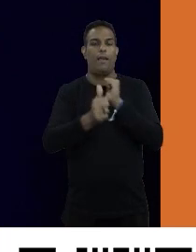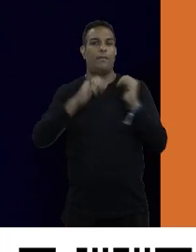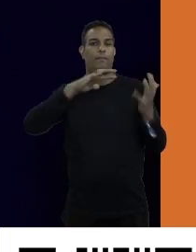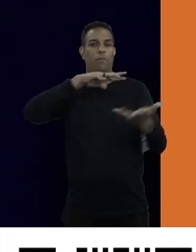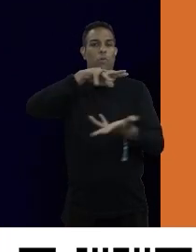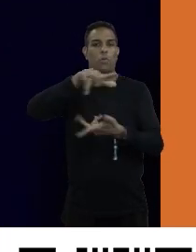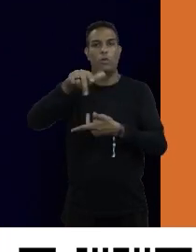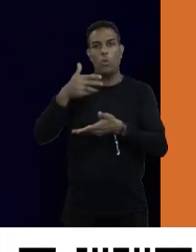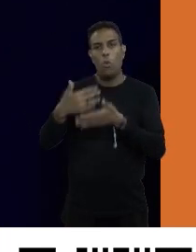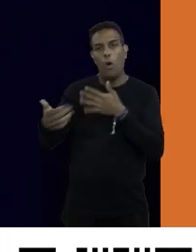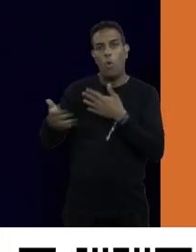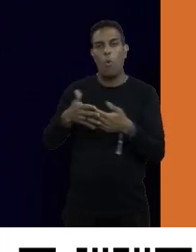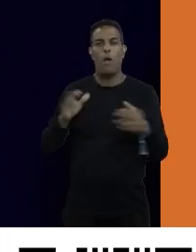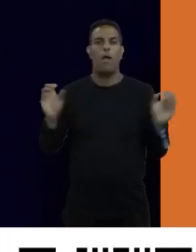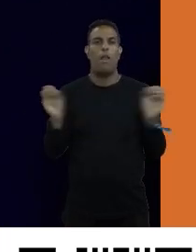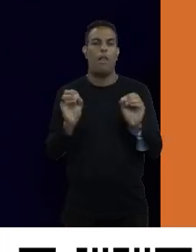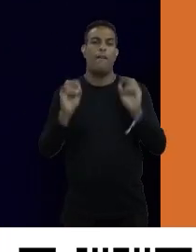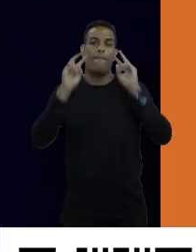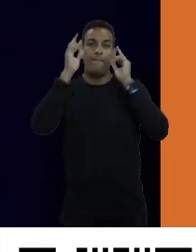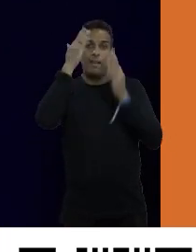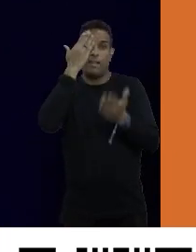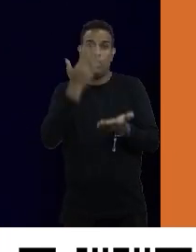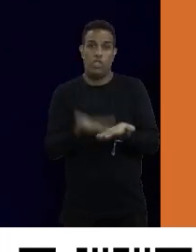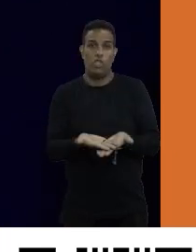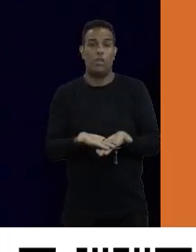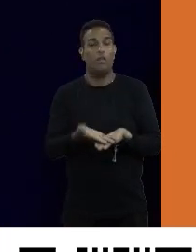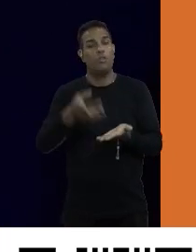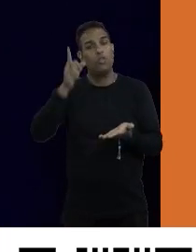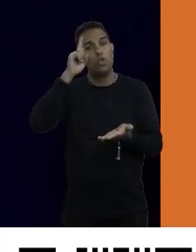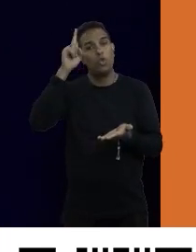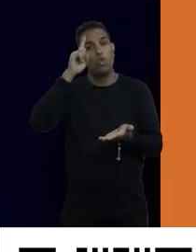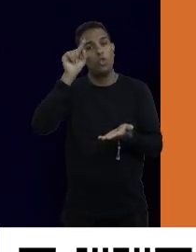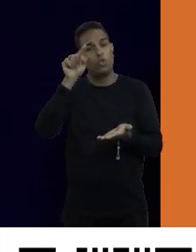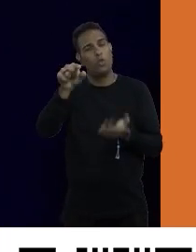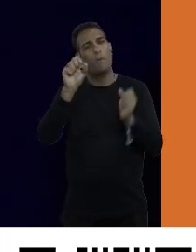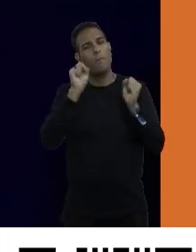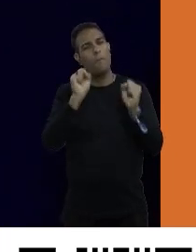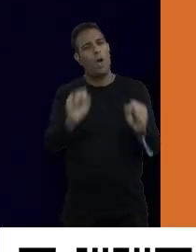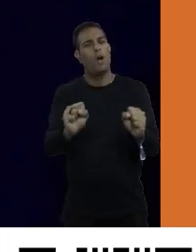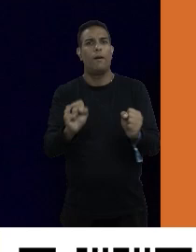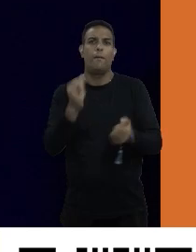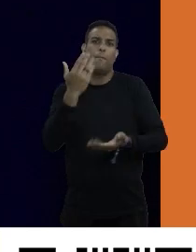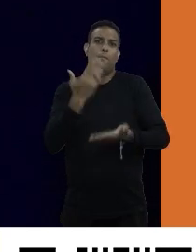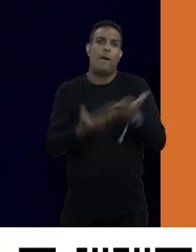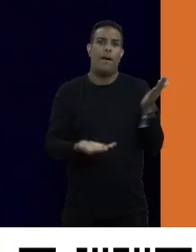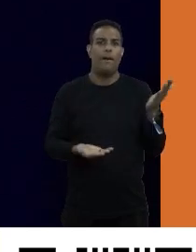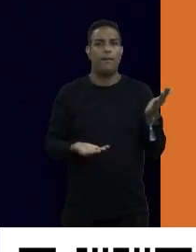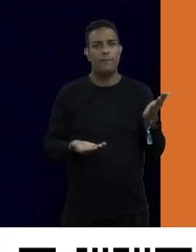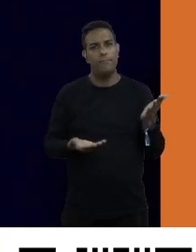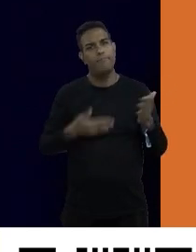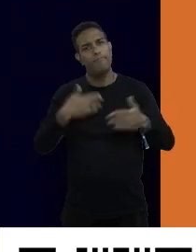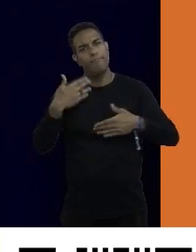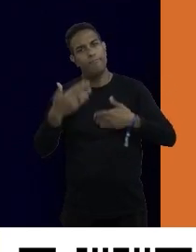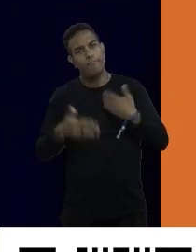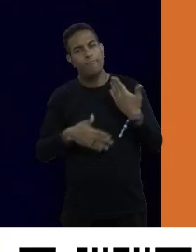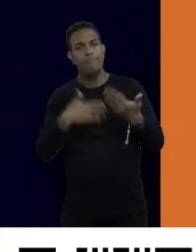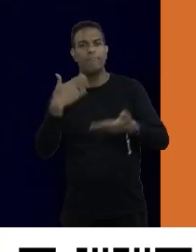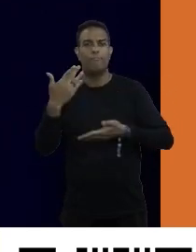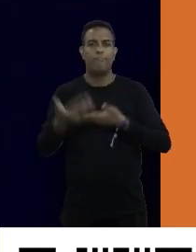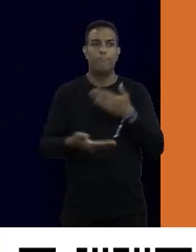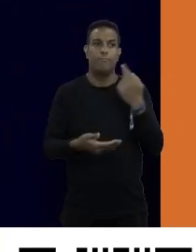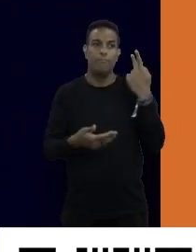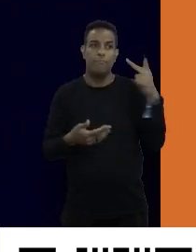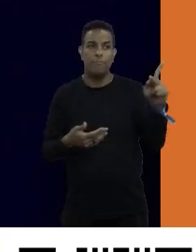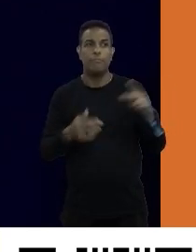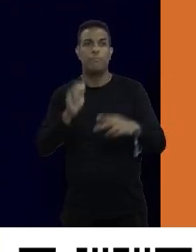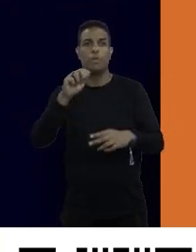não era qualquer um que estava lá, mas eu botava pressão nele todos os dias. Gibinha, corre, querido, senão eu vou pegar teu lugar. E assim o André Heller